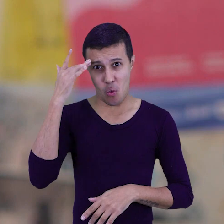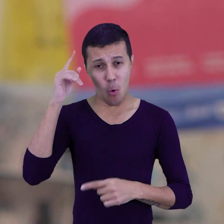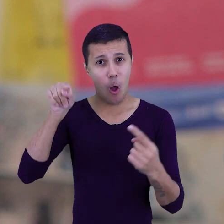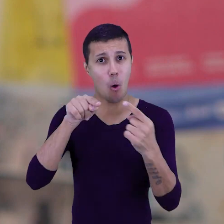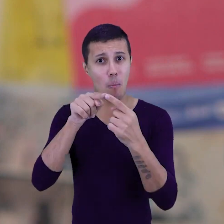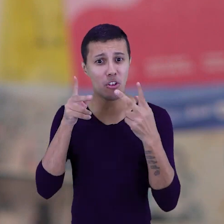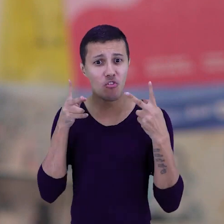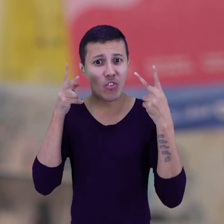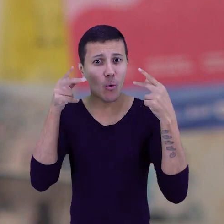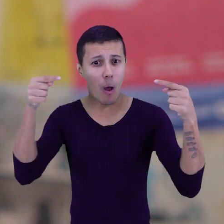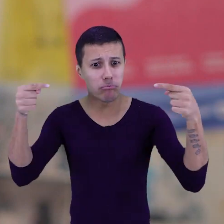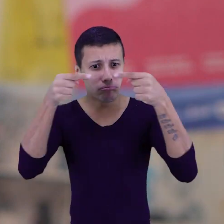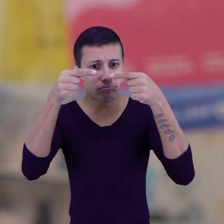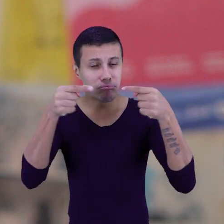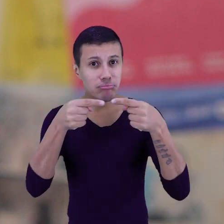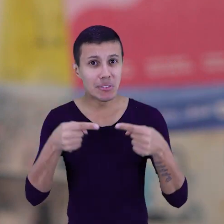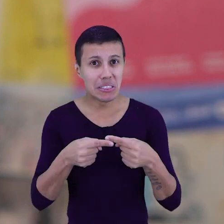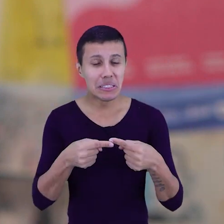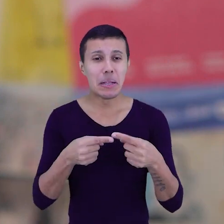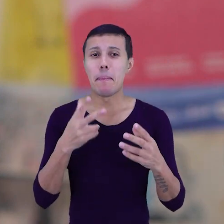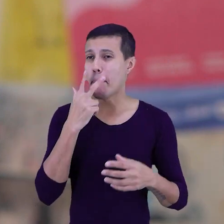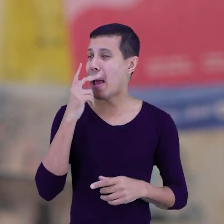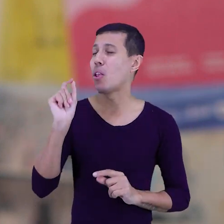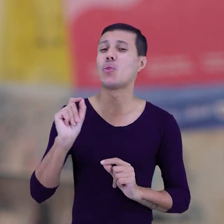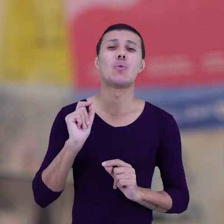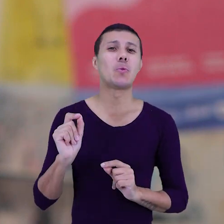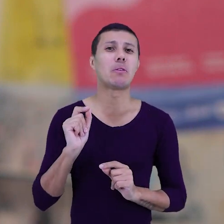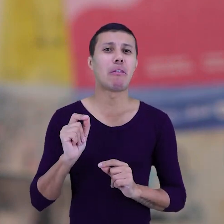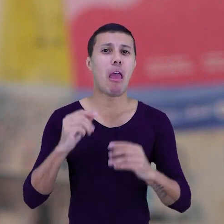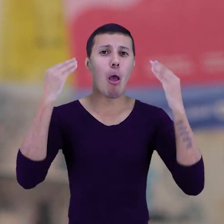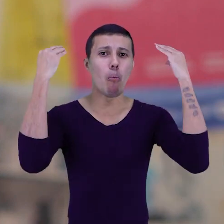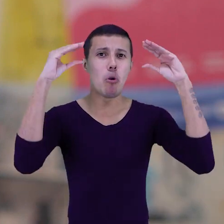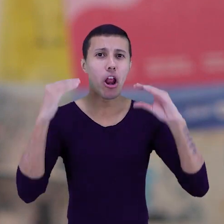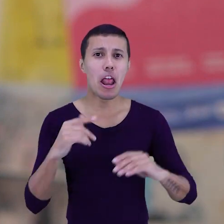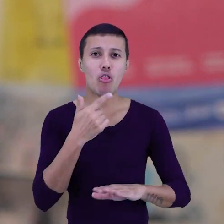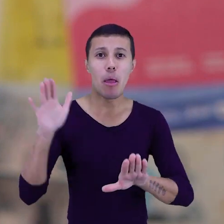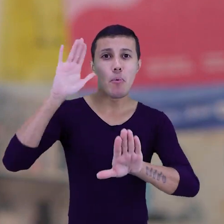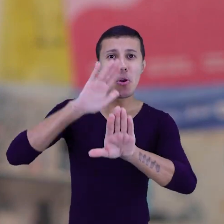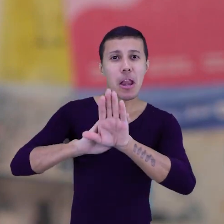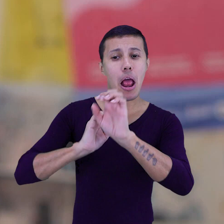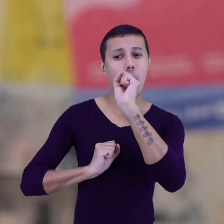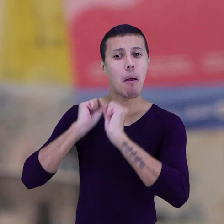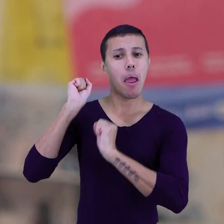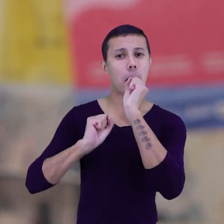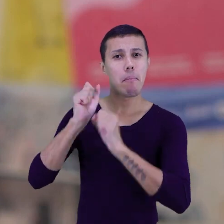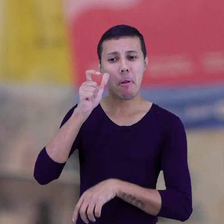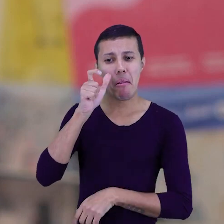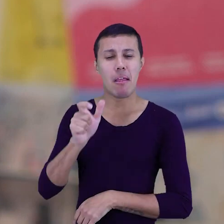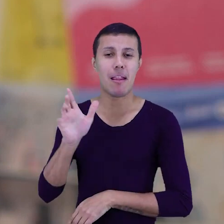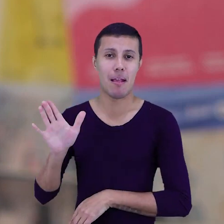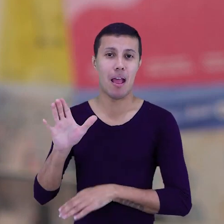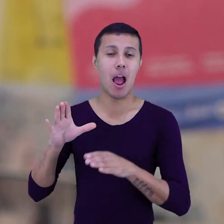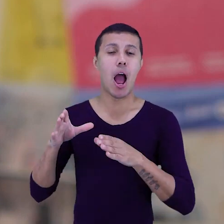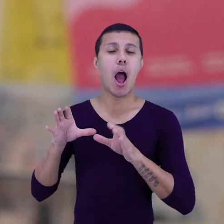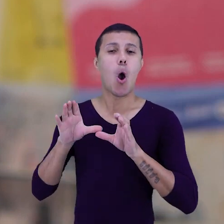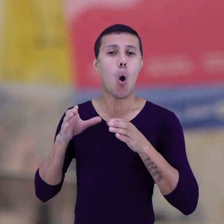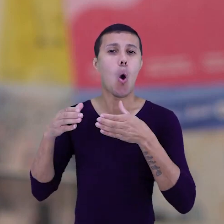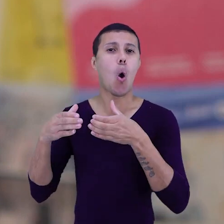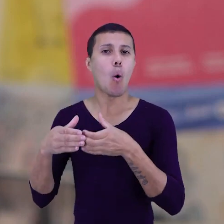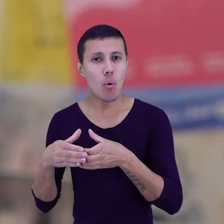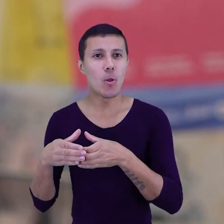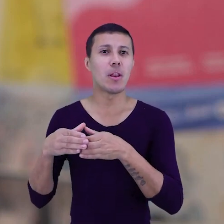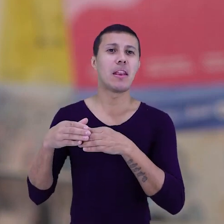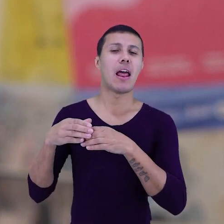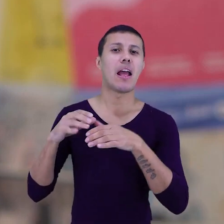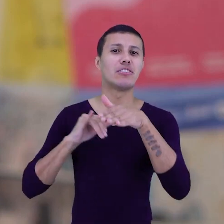têm um propósito em comum e que não têm a burocracia de ter uma empresa por trás. Então, essas são as comunidades startups que